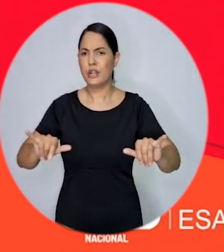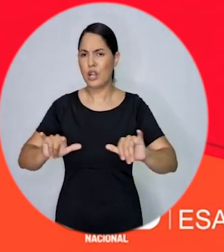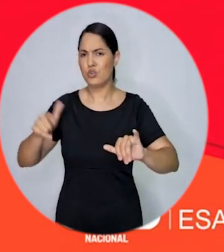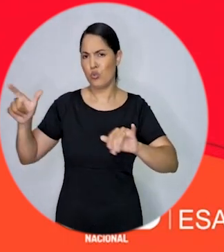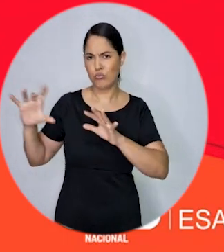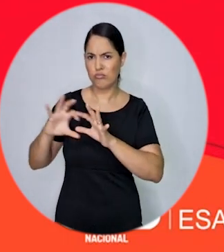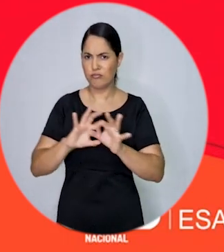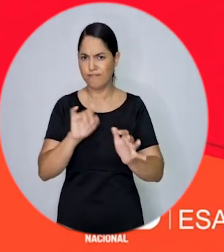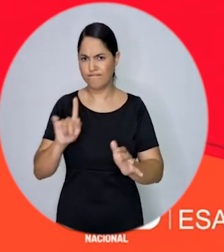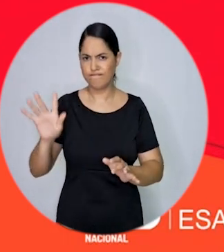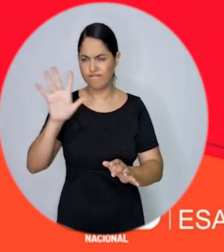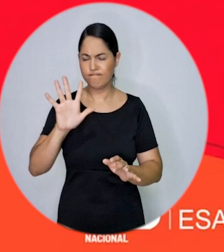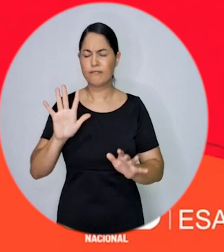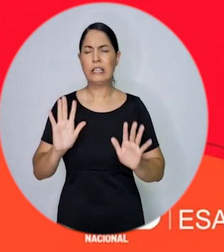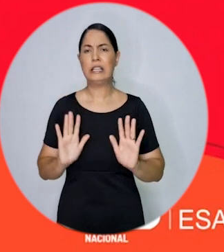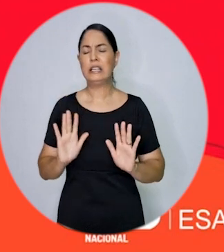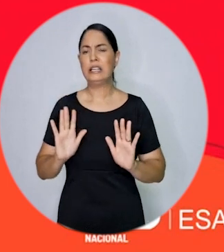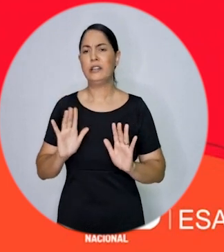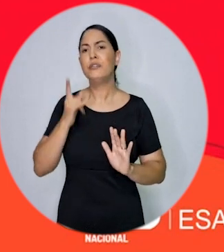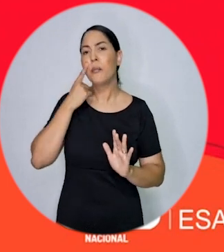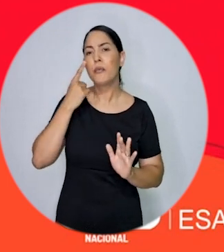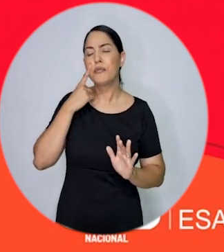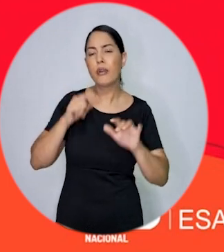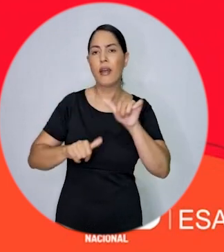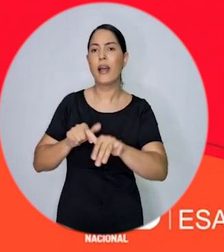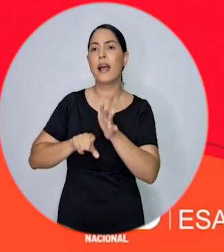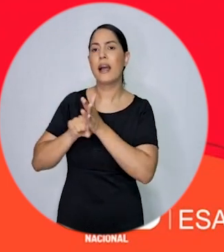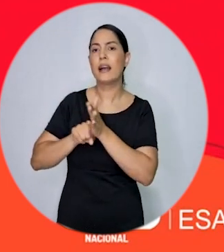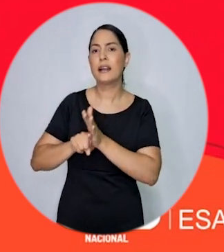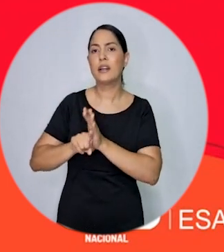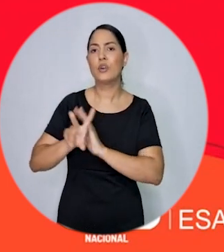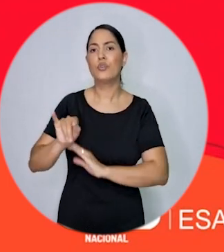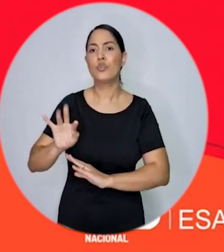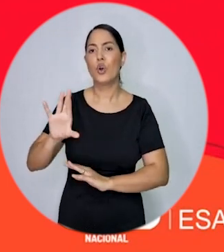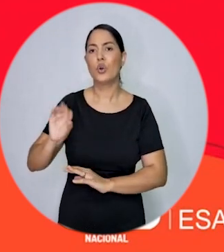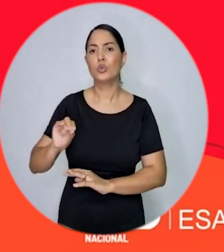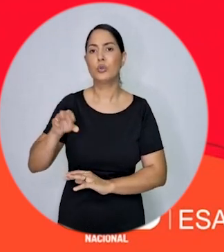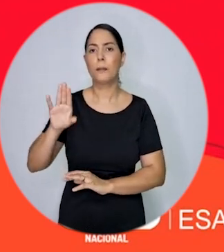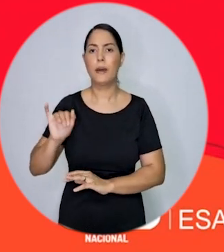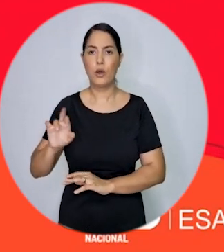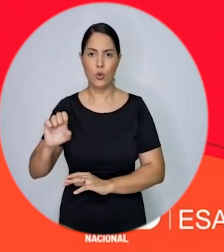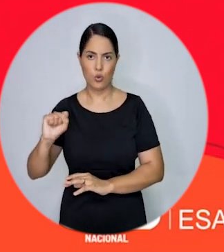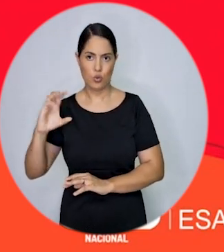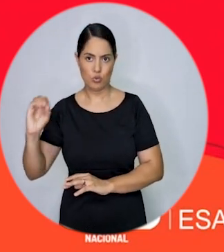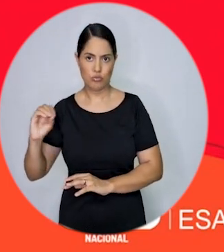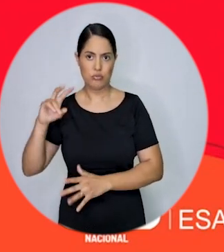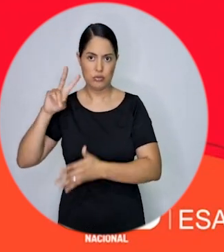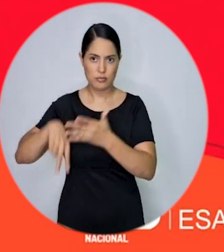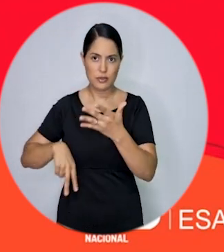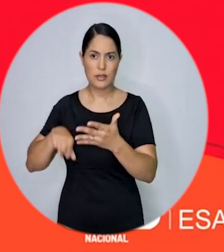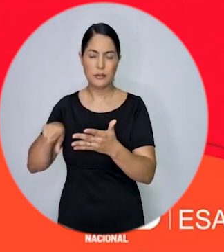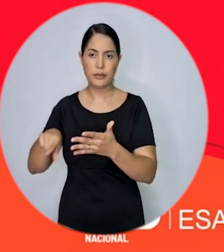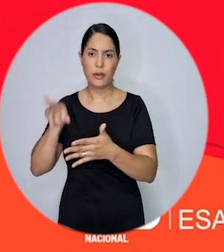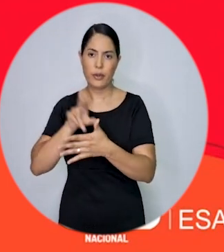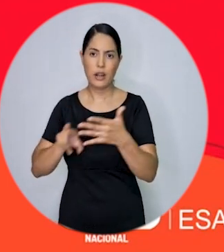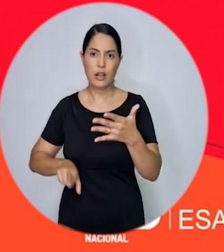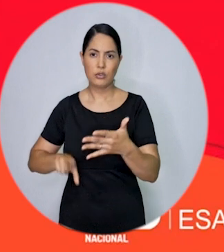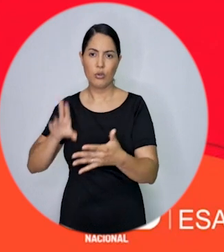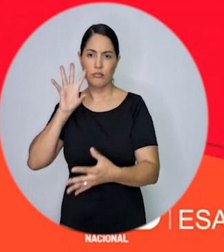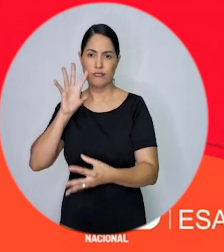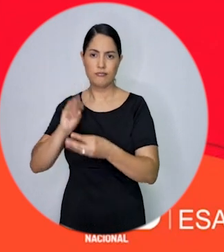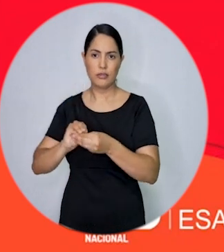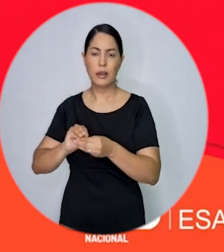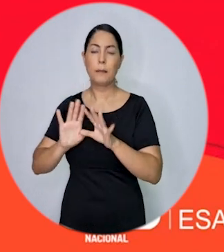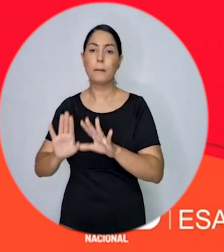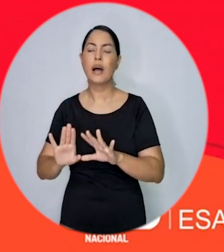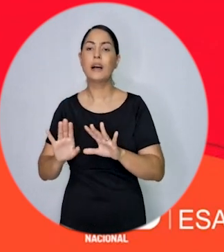A grosso modo, vamos pegar o voto do ministro Barroso, que foi mais curtinho, o voto do relator